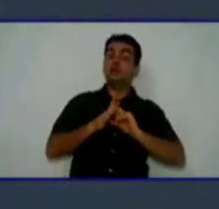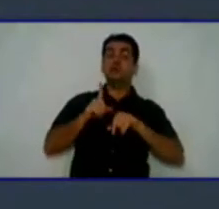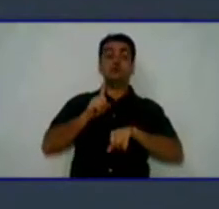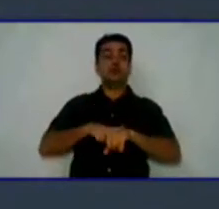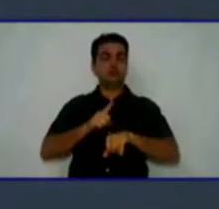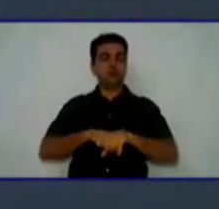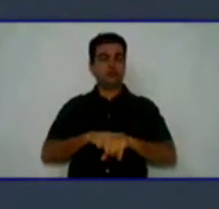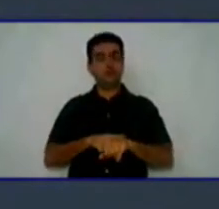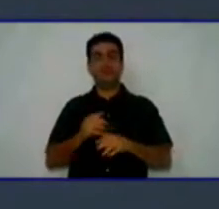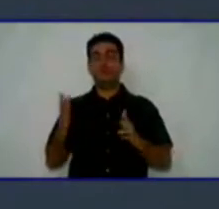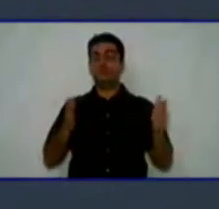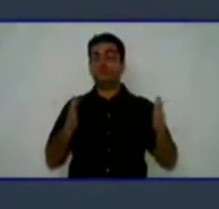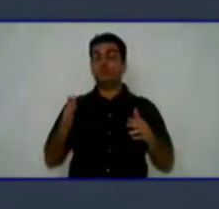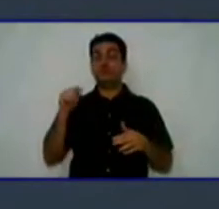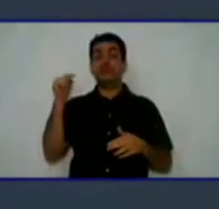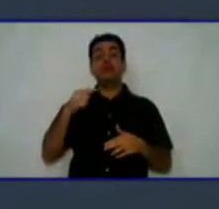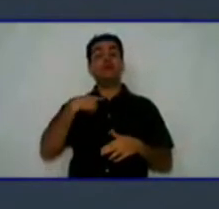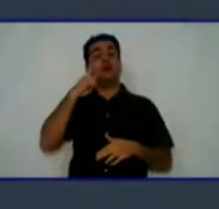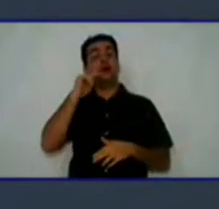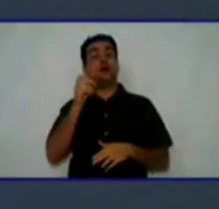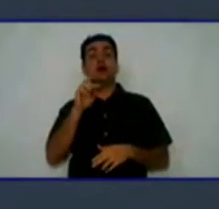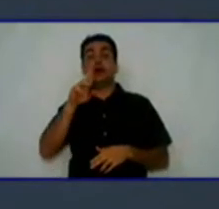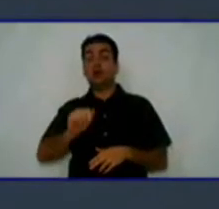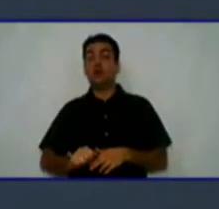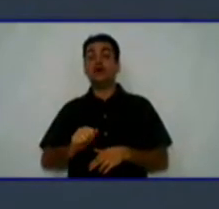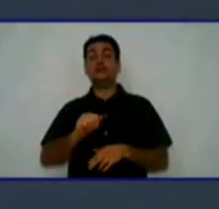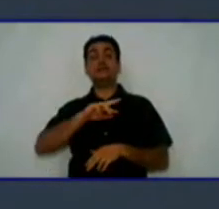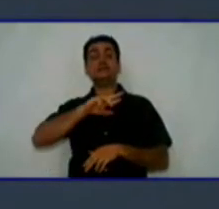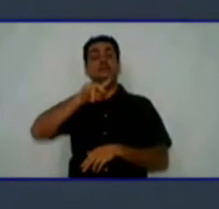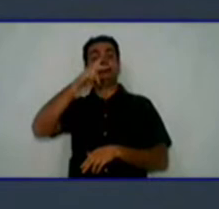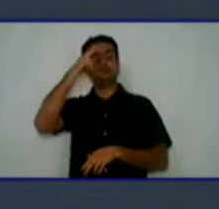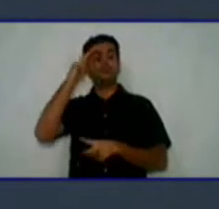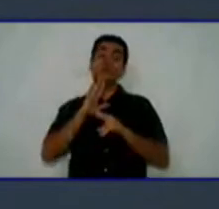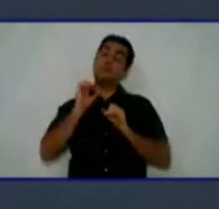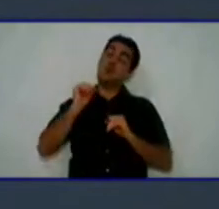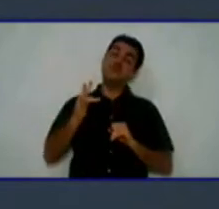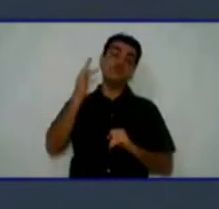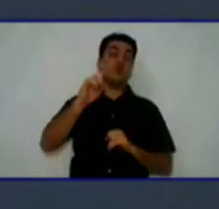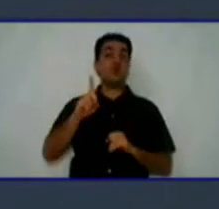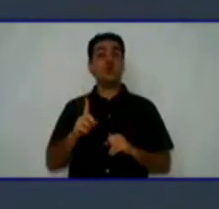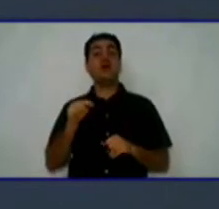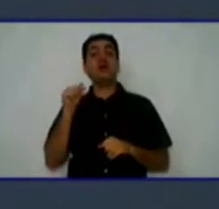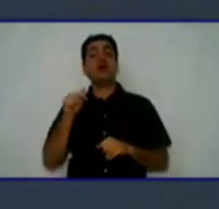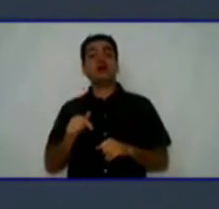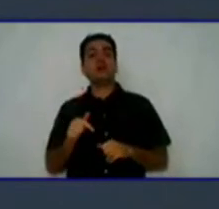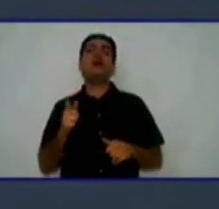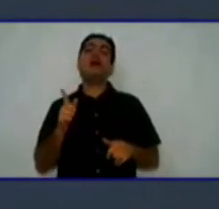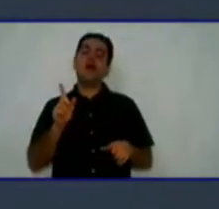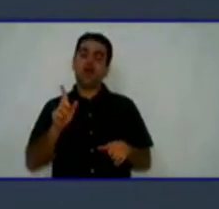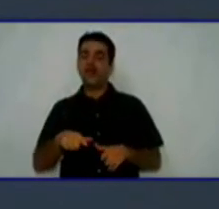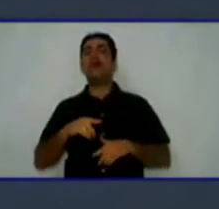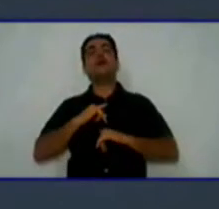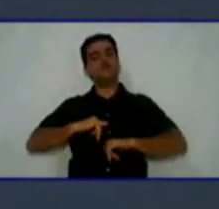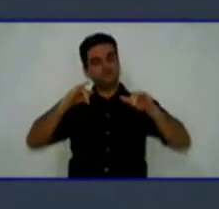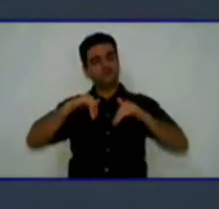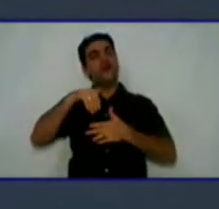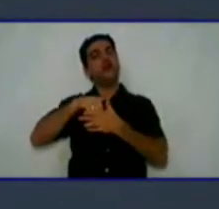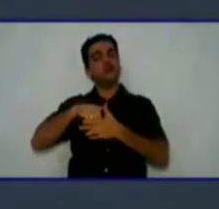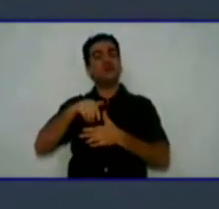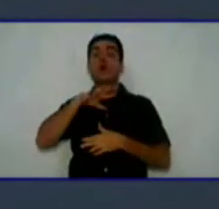permitido que ofende a honra de possível candidato, possível futuro candidato, constitui propaganda